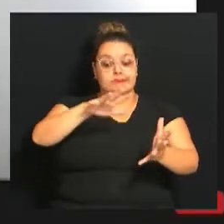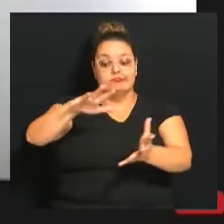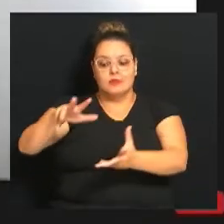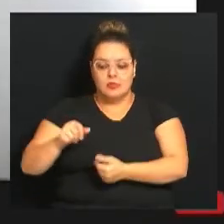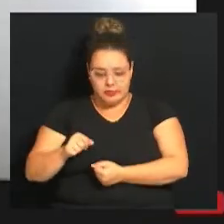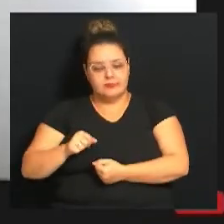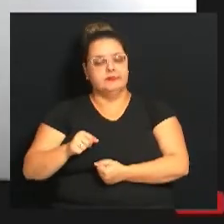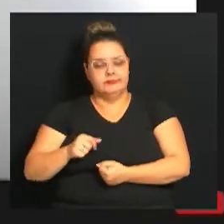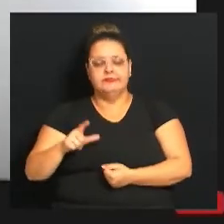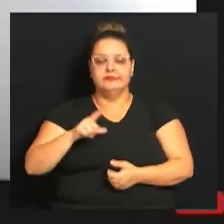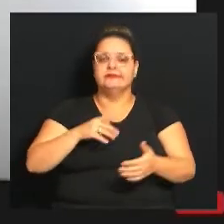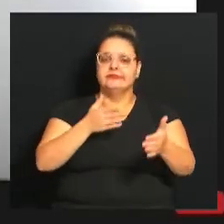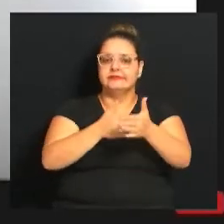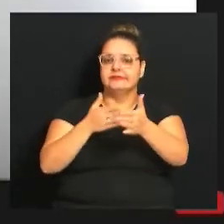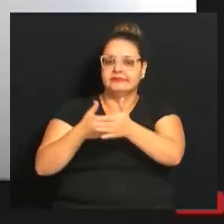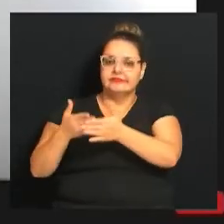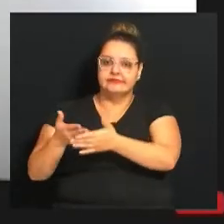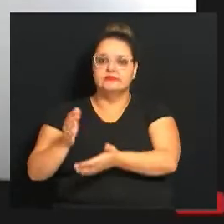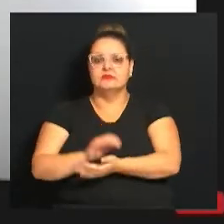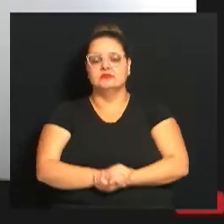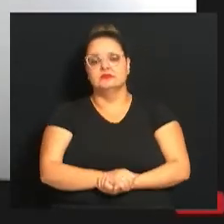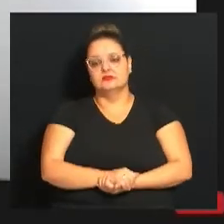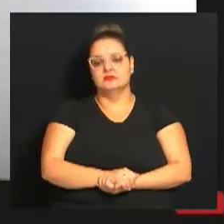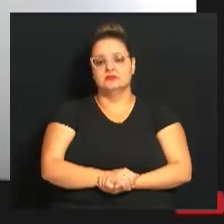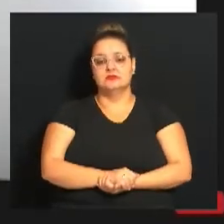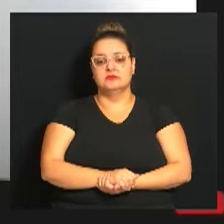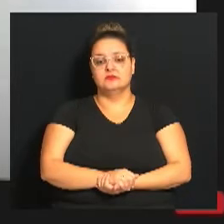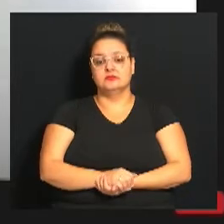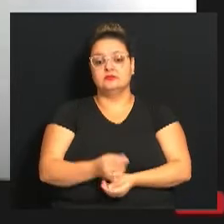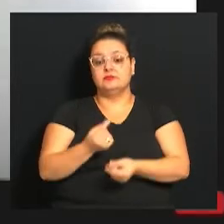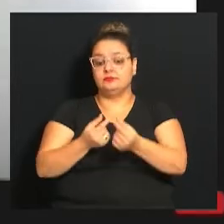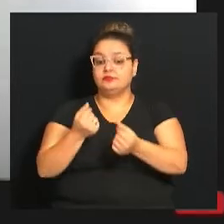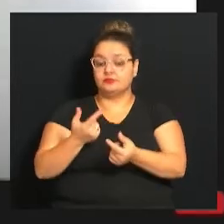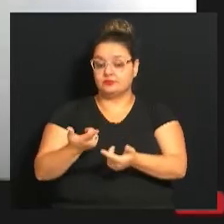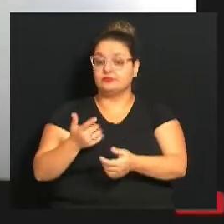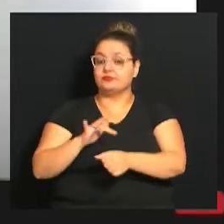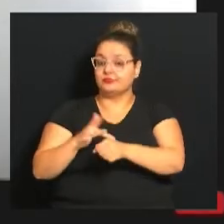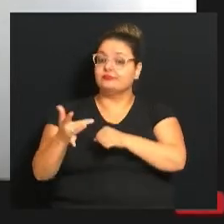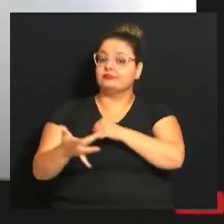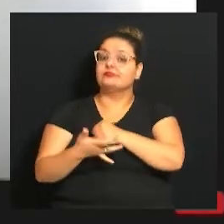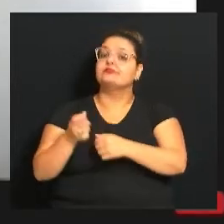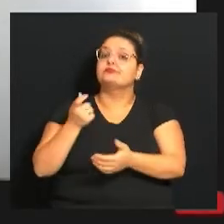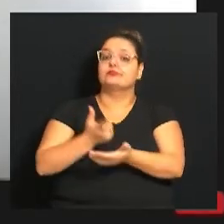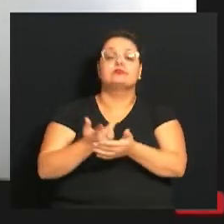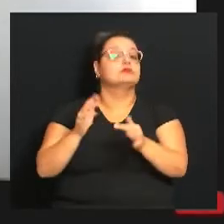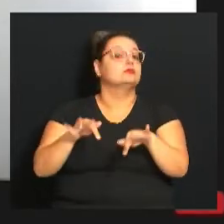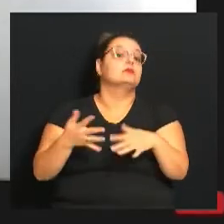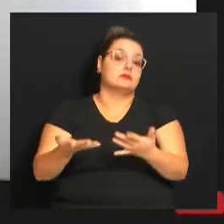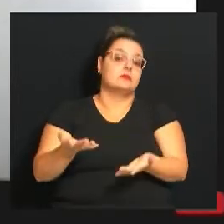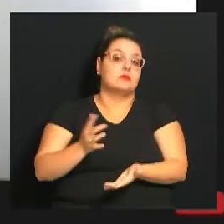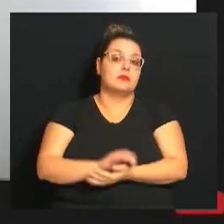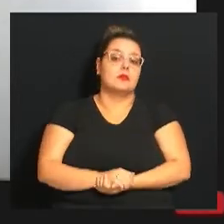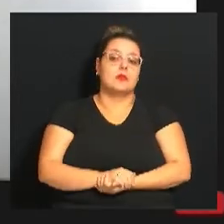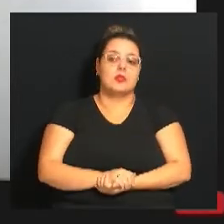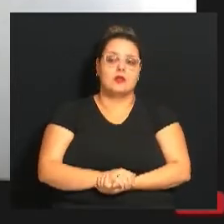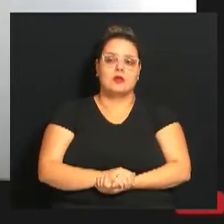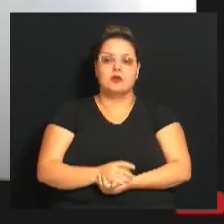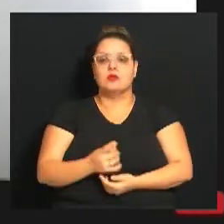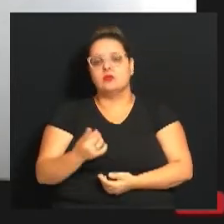o limite vão ser o preço das redes e o preço, né, o valor final. Acho que um ou